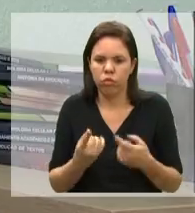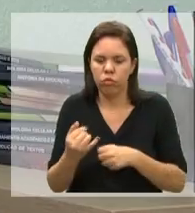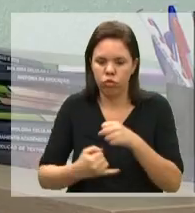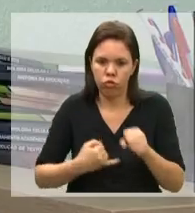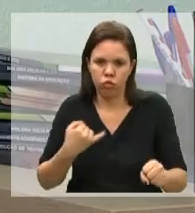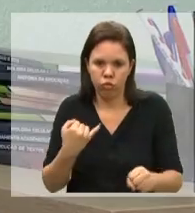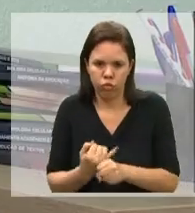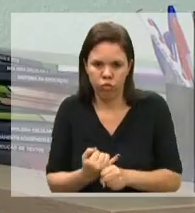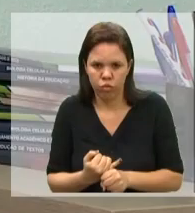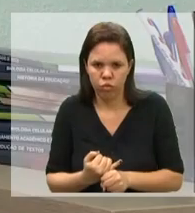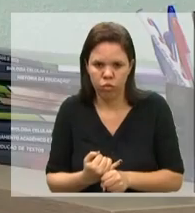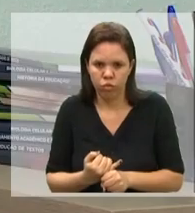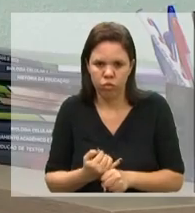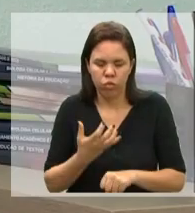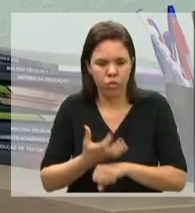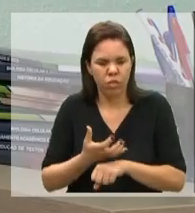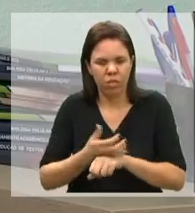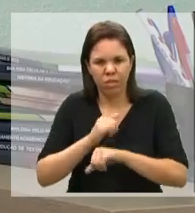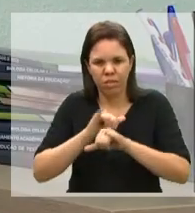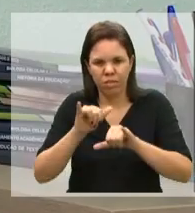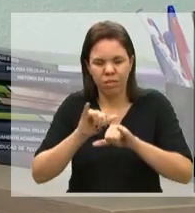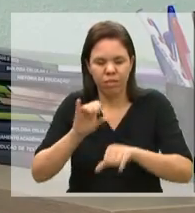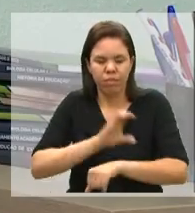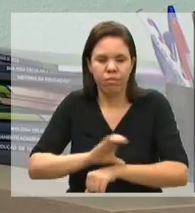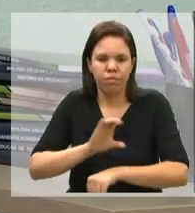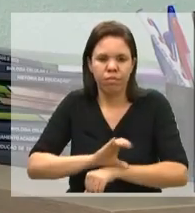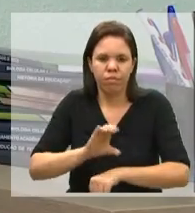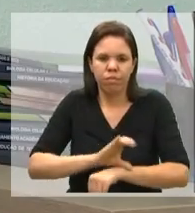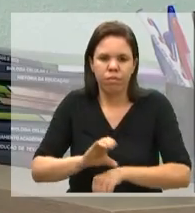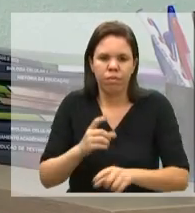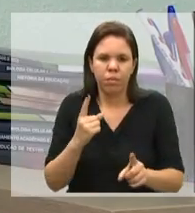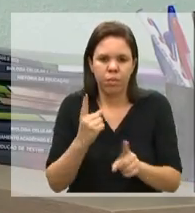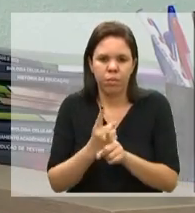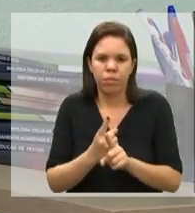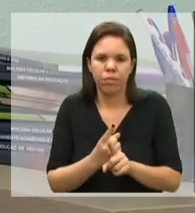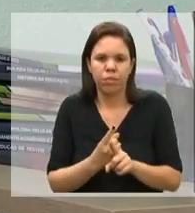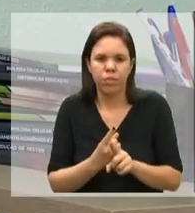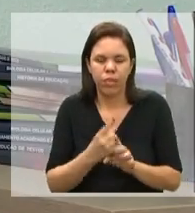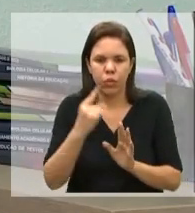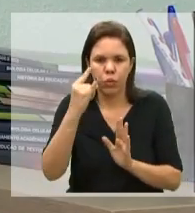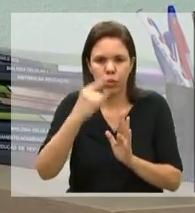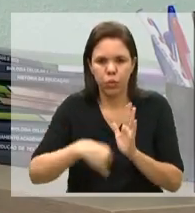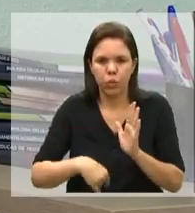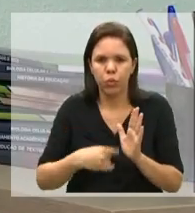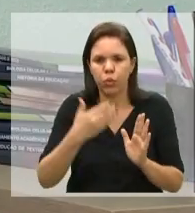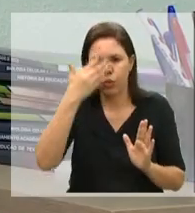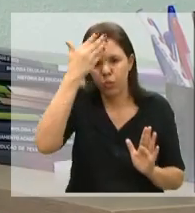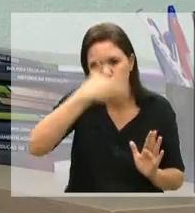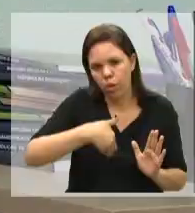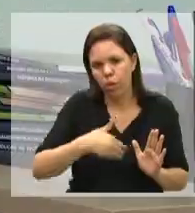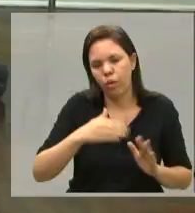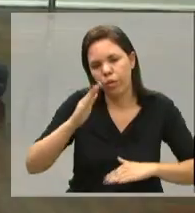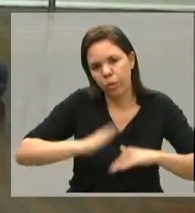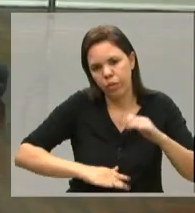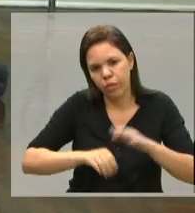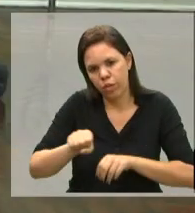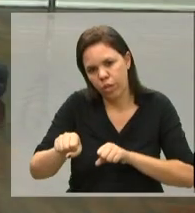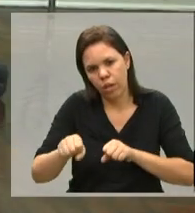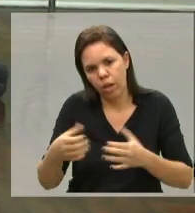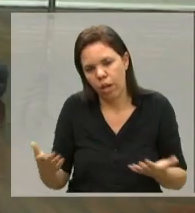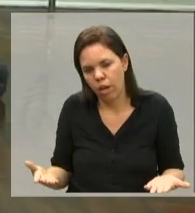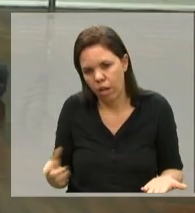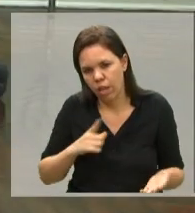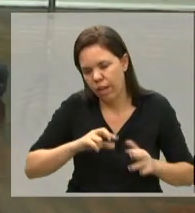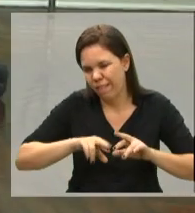plataformas das divulgações dos cursos você encontra, né, o currículo dos profissionais, dos professores diversos. Enfim, você tem todo